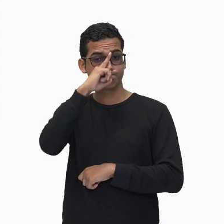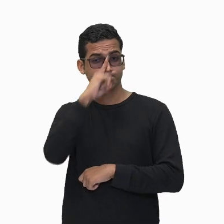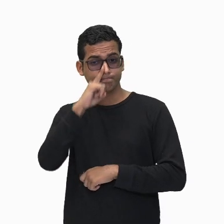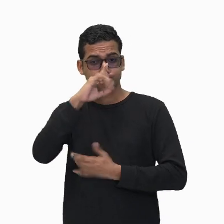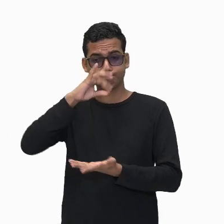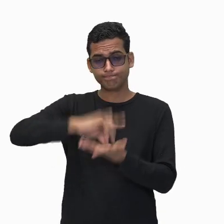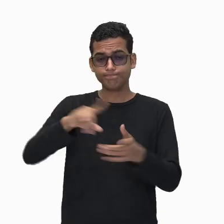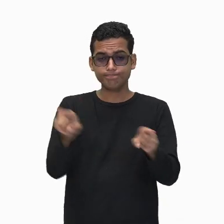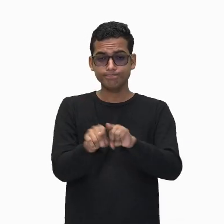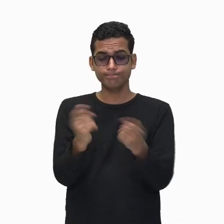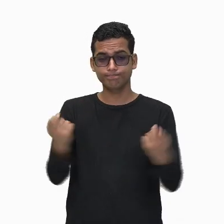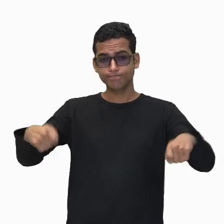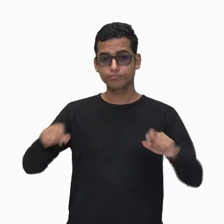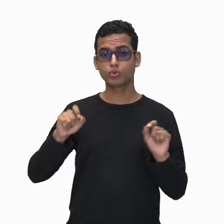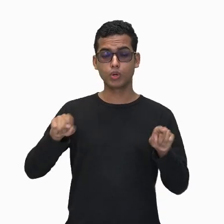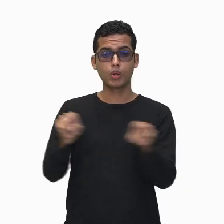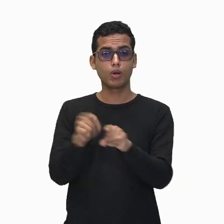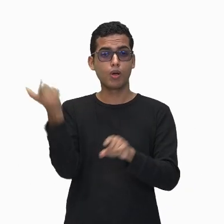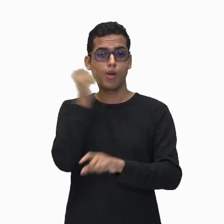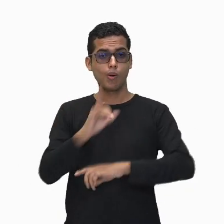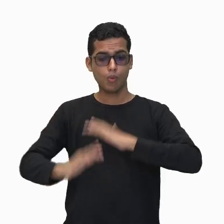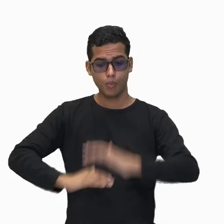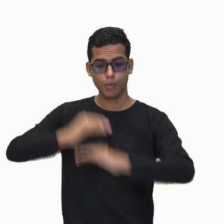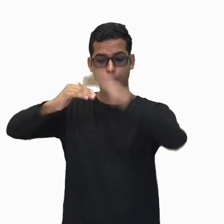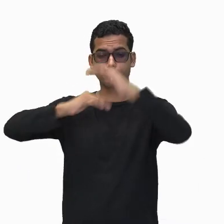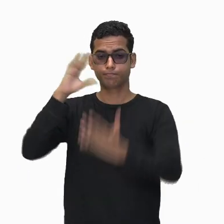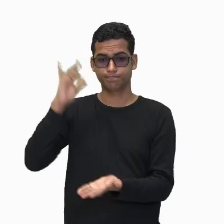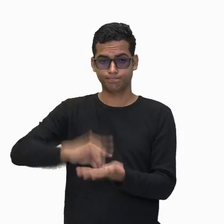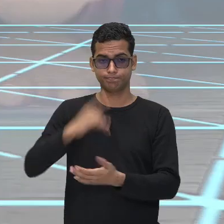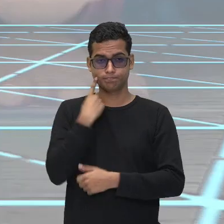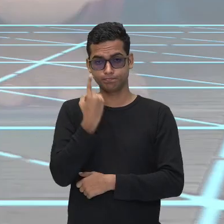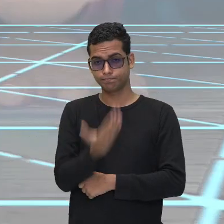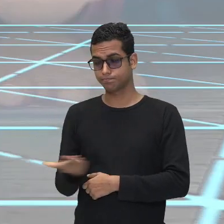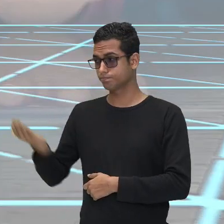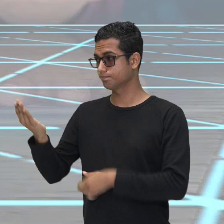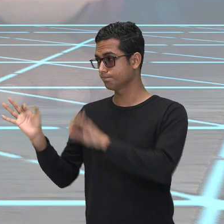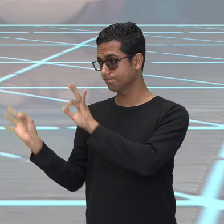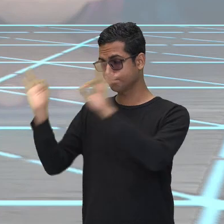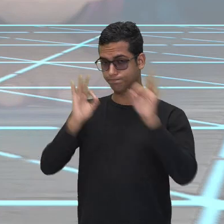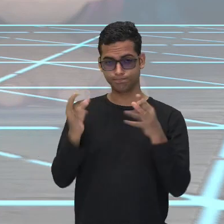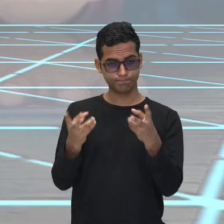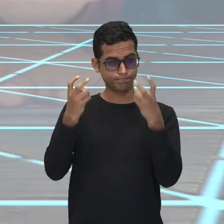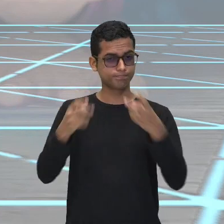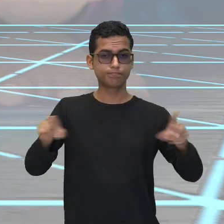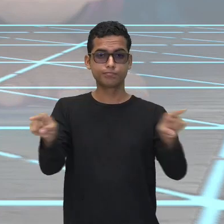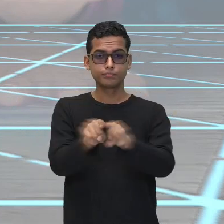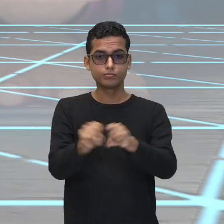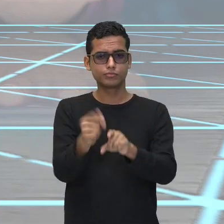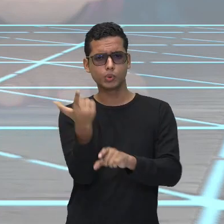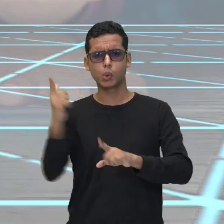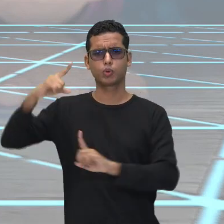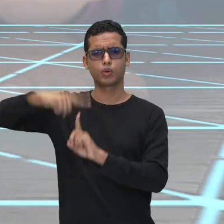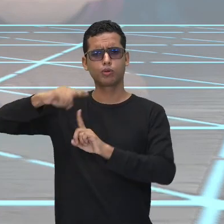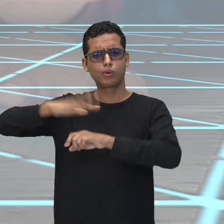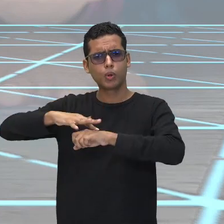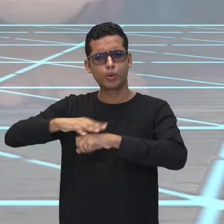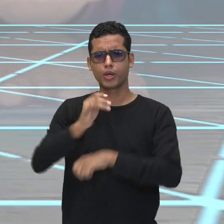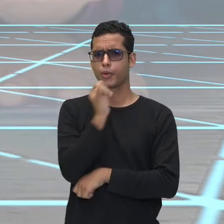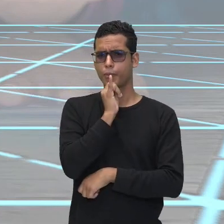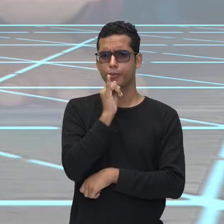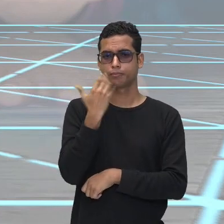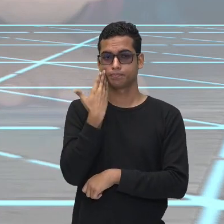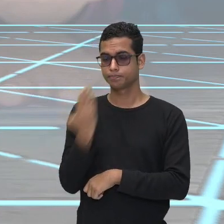tem maiores chances de desenvolver, como vocês vão observar aí, outras doenças, como, por